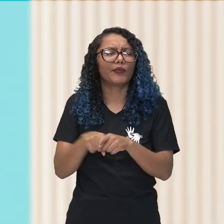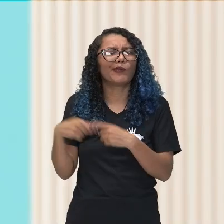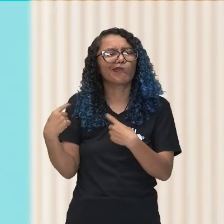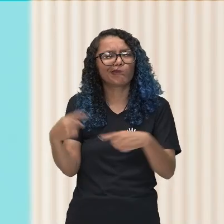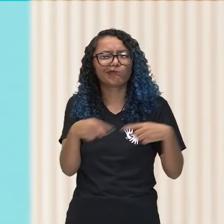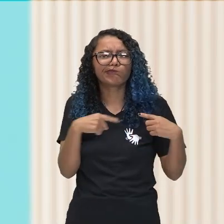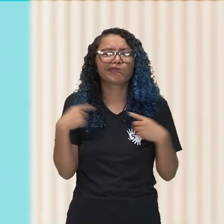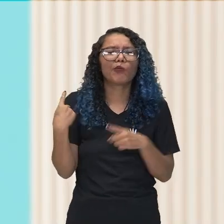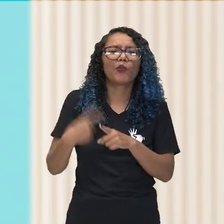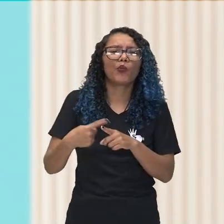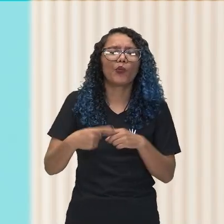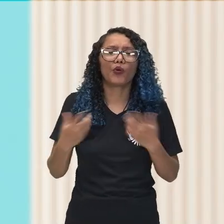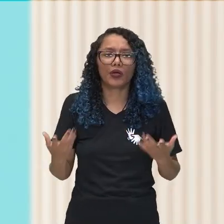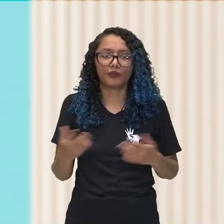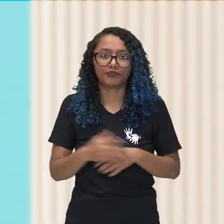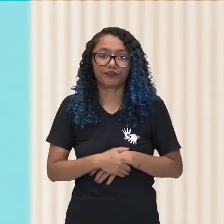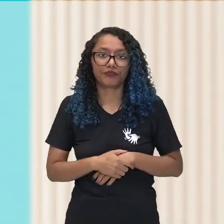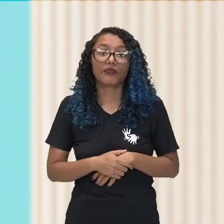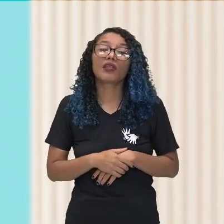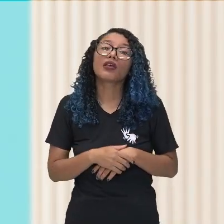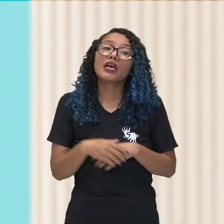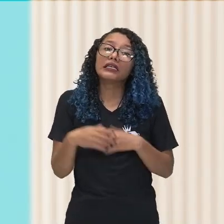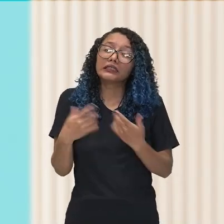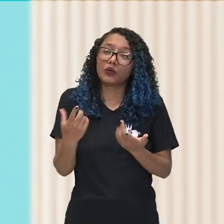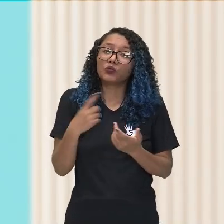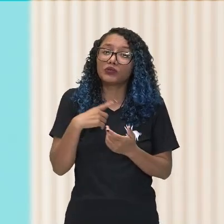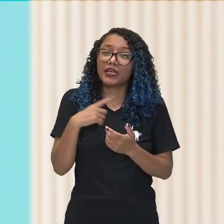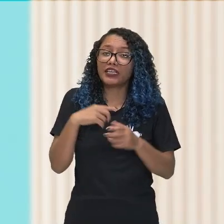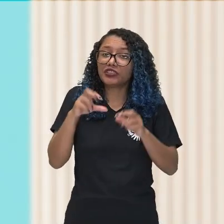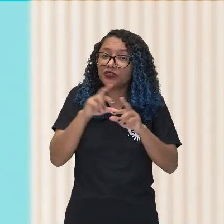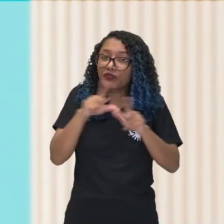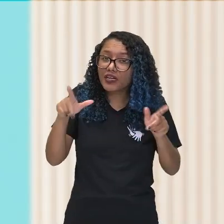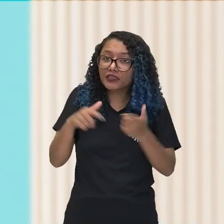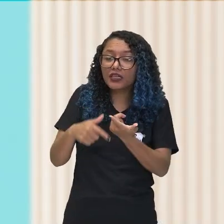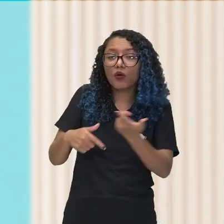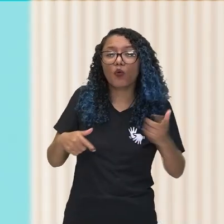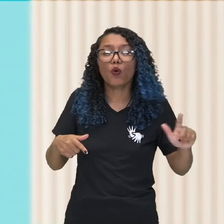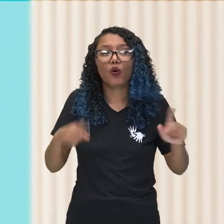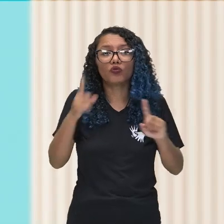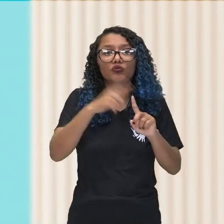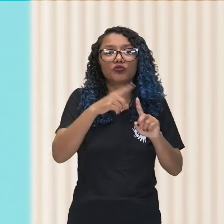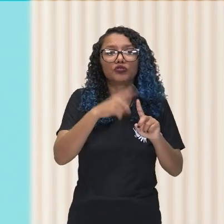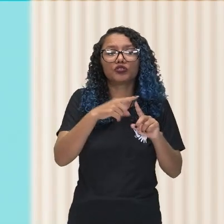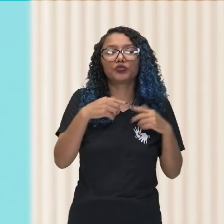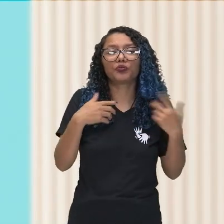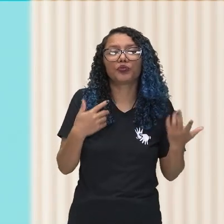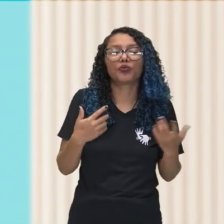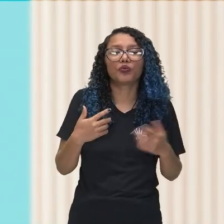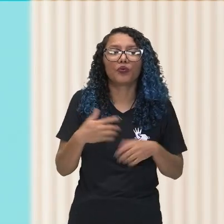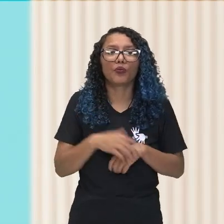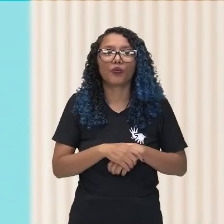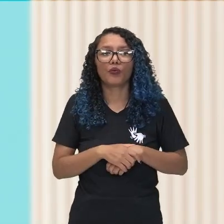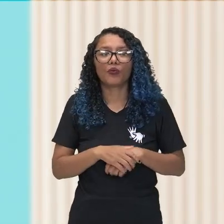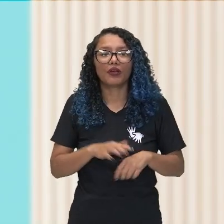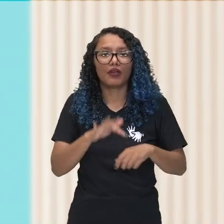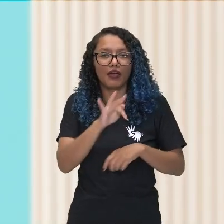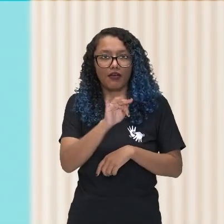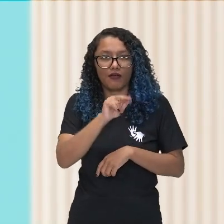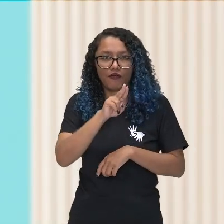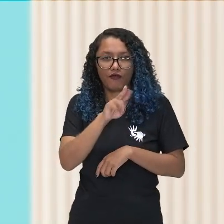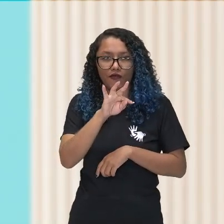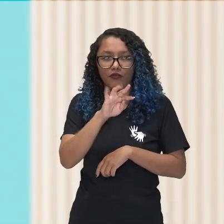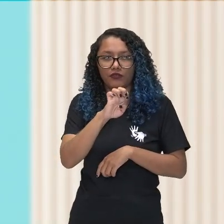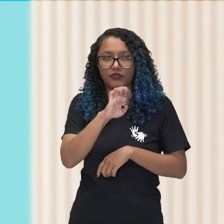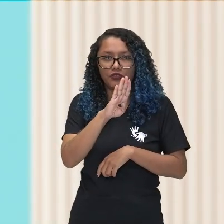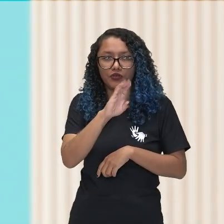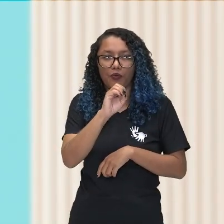seguinte, existe uma pequena e sutil diferença entre futsal e futebol